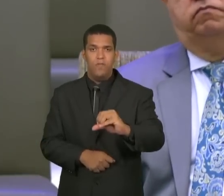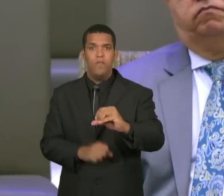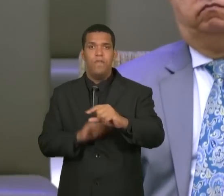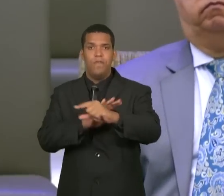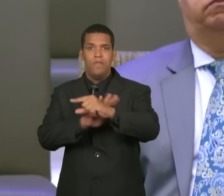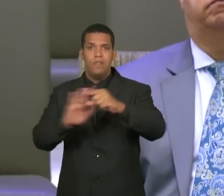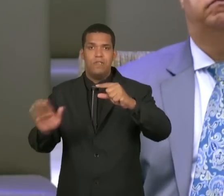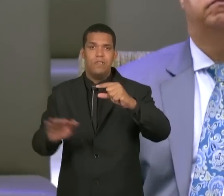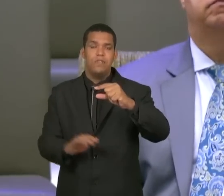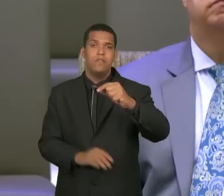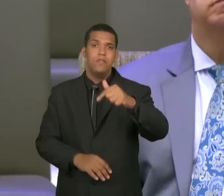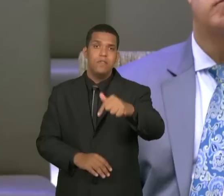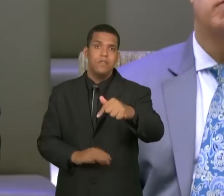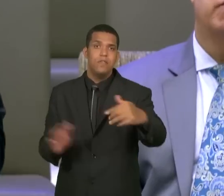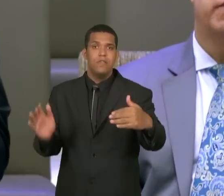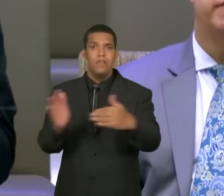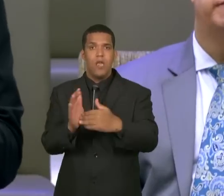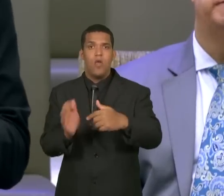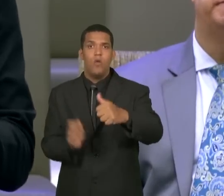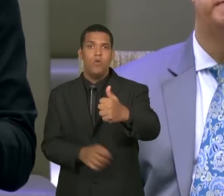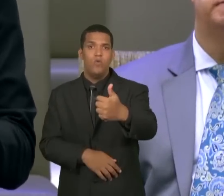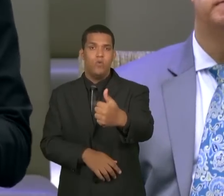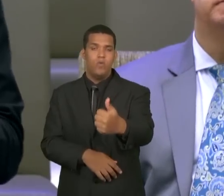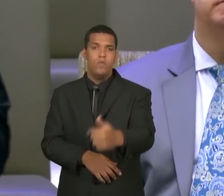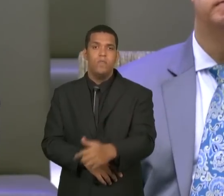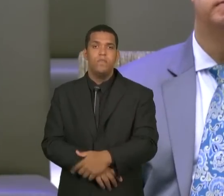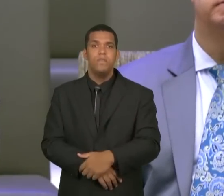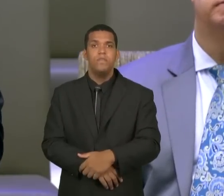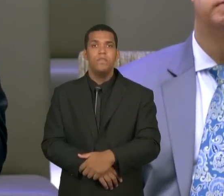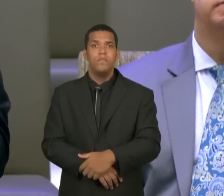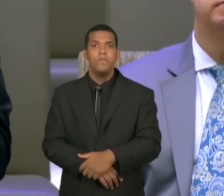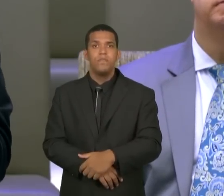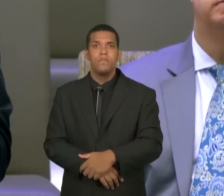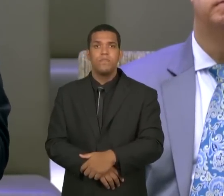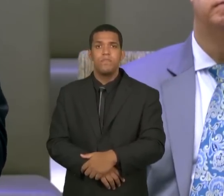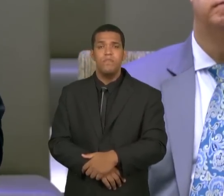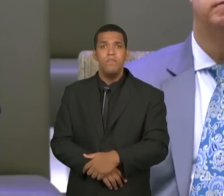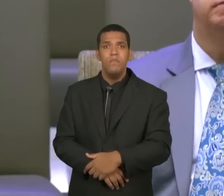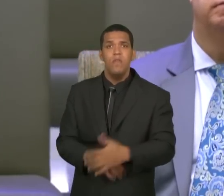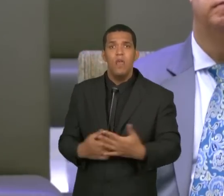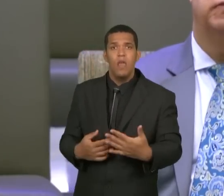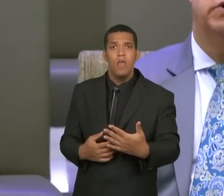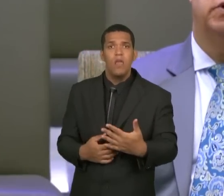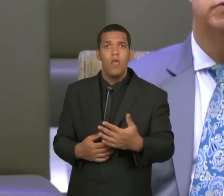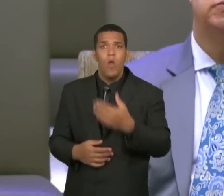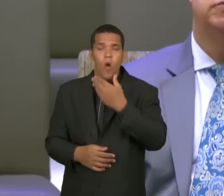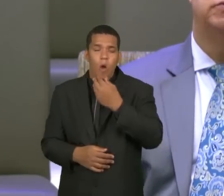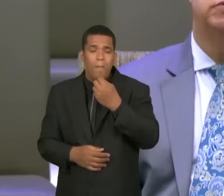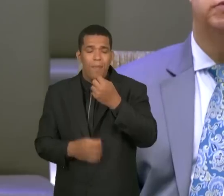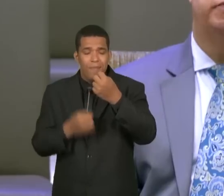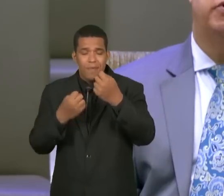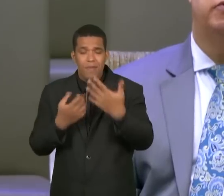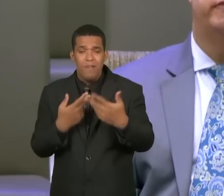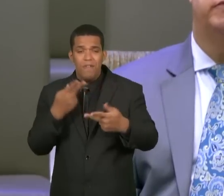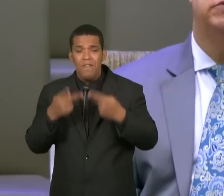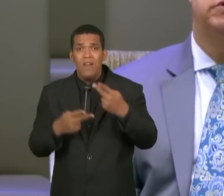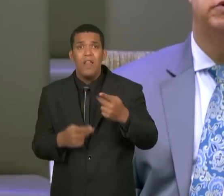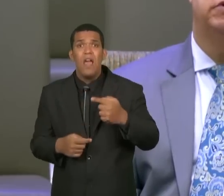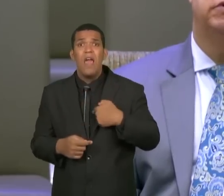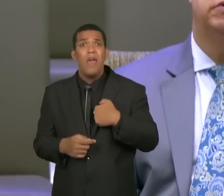versos 7 a 12 ele disse para onde me ausentarei do teu espírito